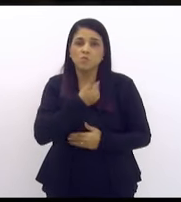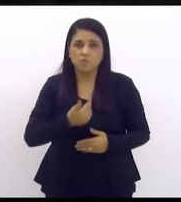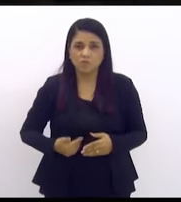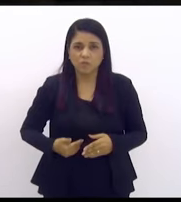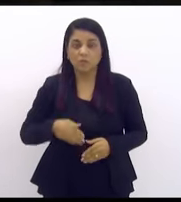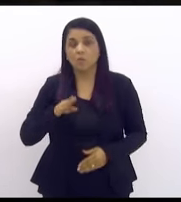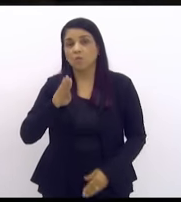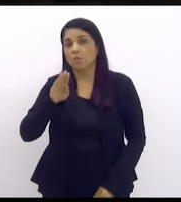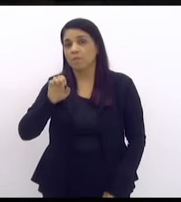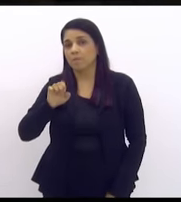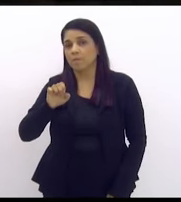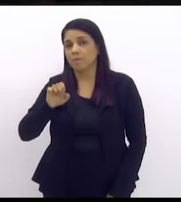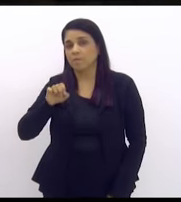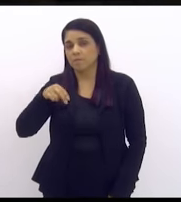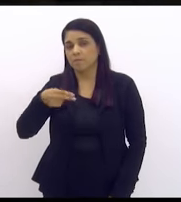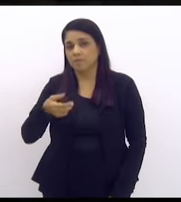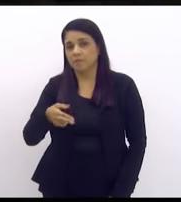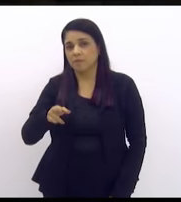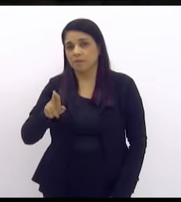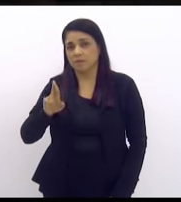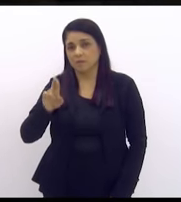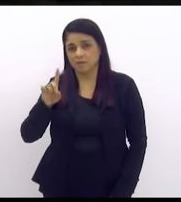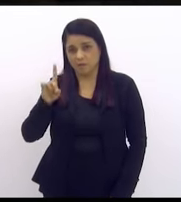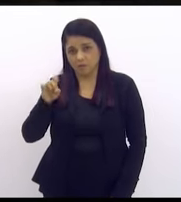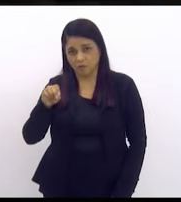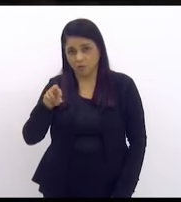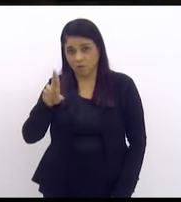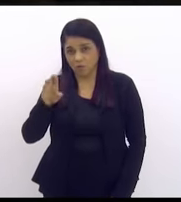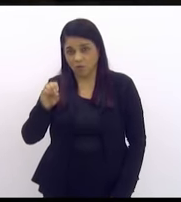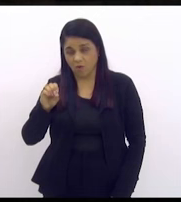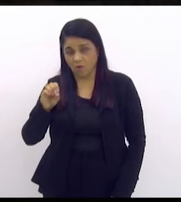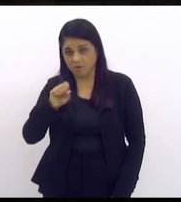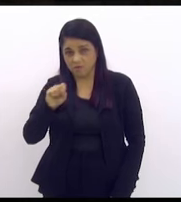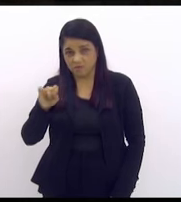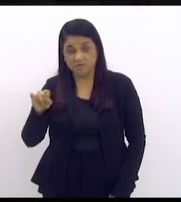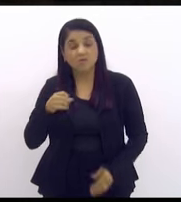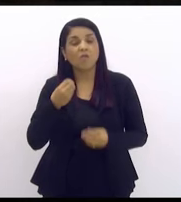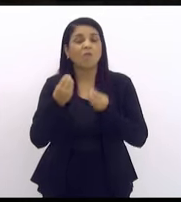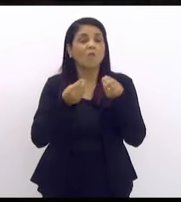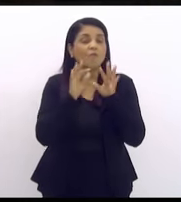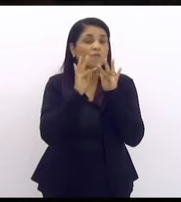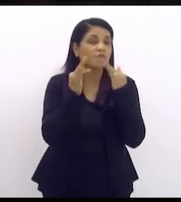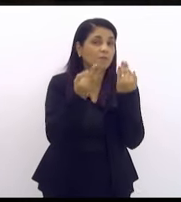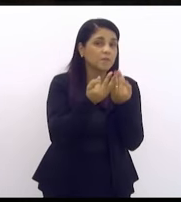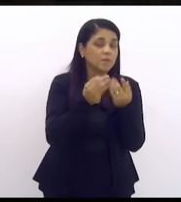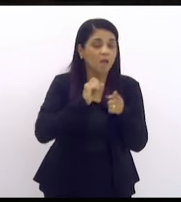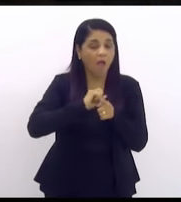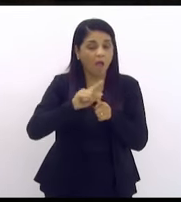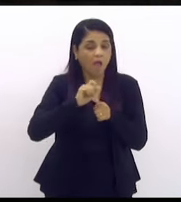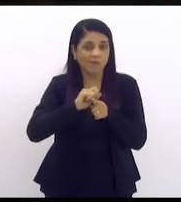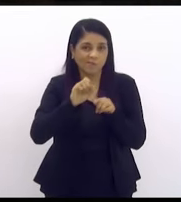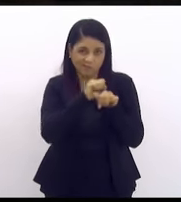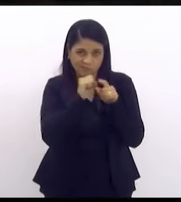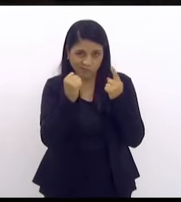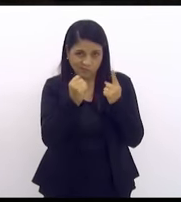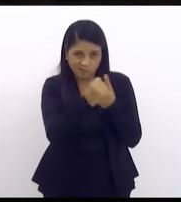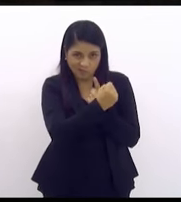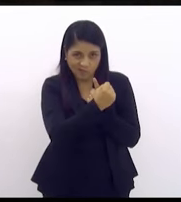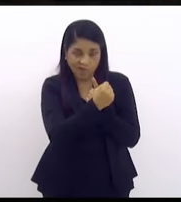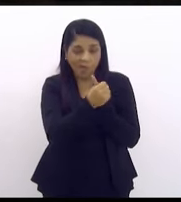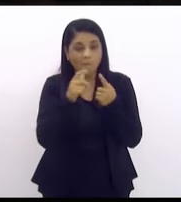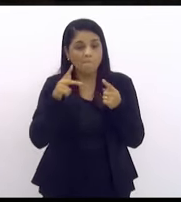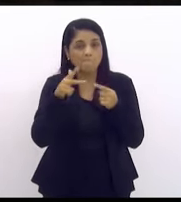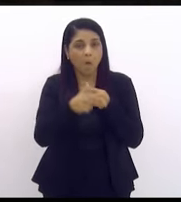ao Bernardo Rossi, que vai estar lá com ele, como vai ficar a situação das famílias do aluguel social que foram covardemente